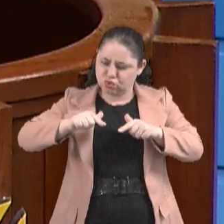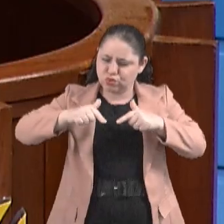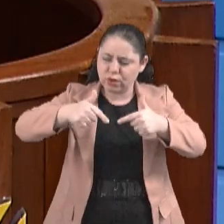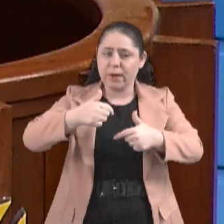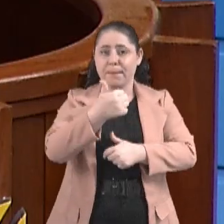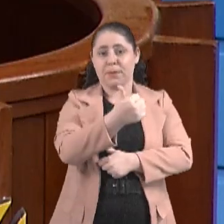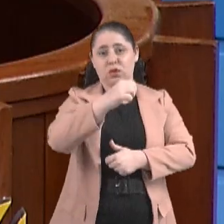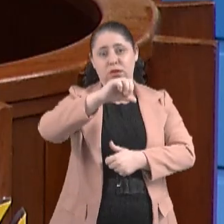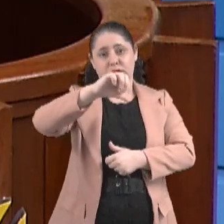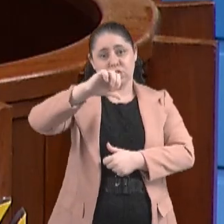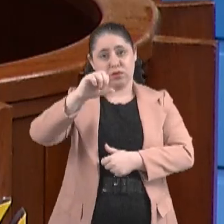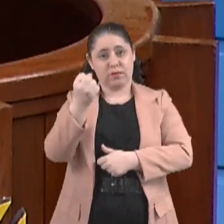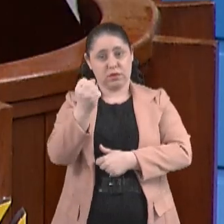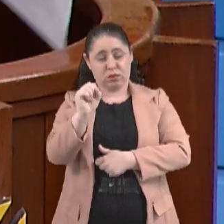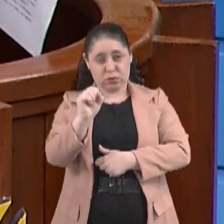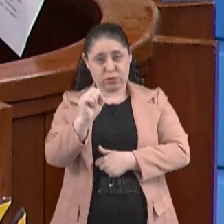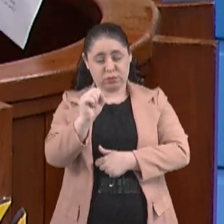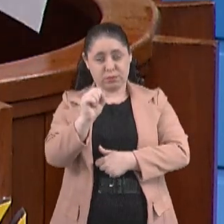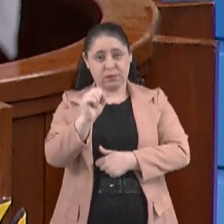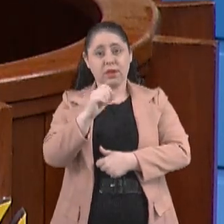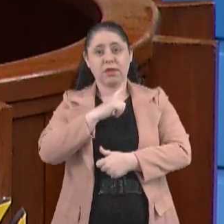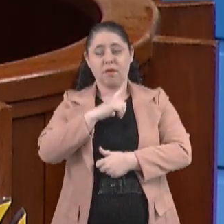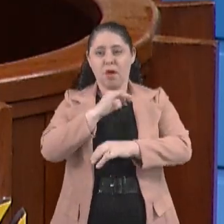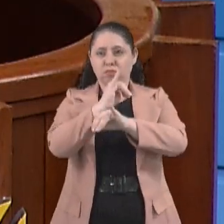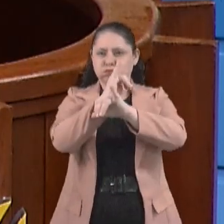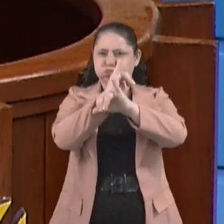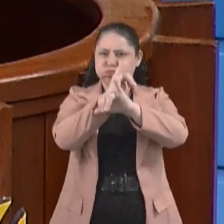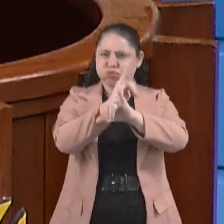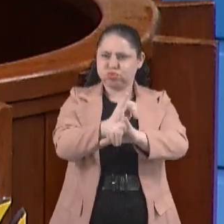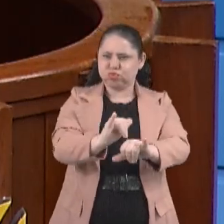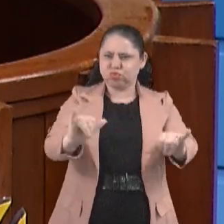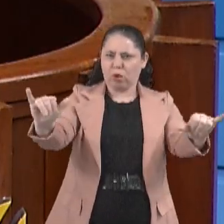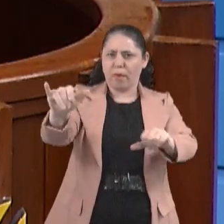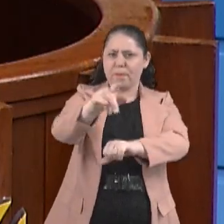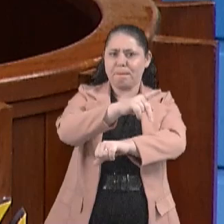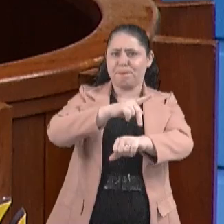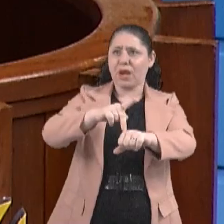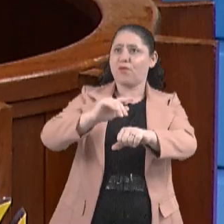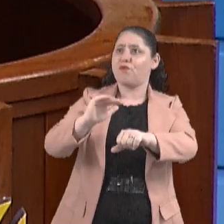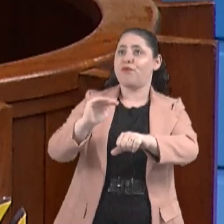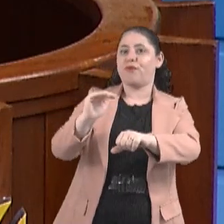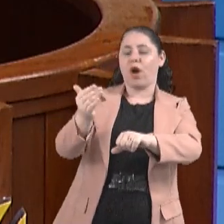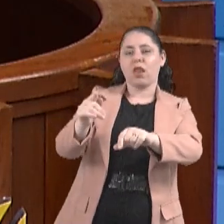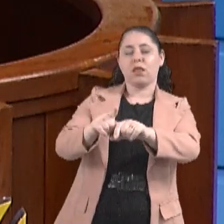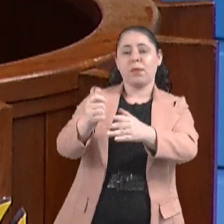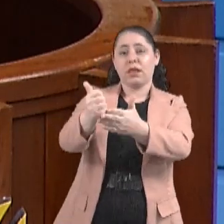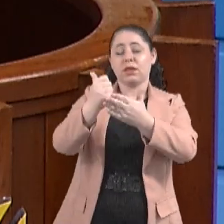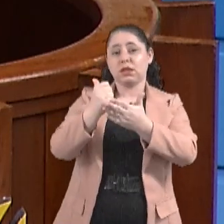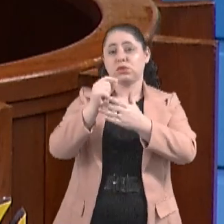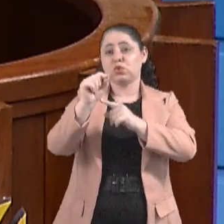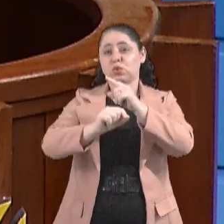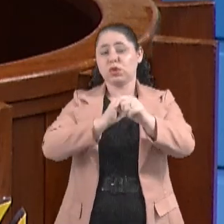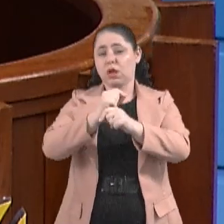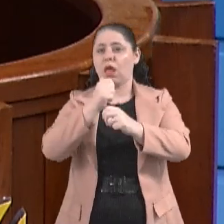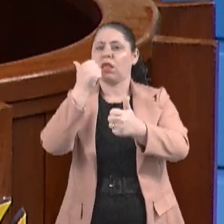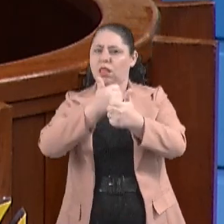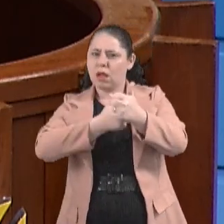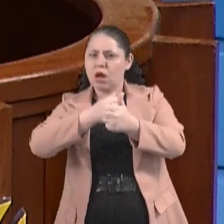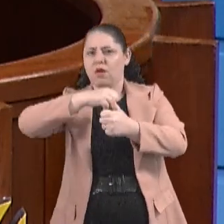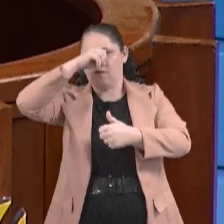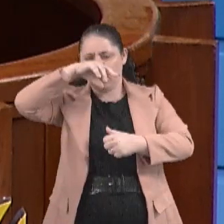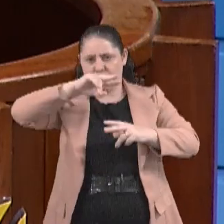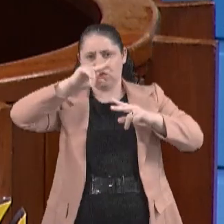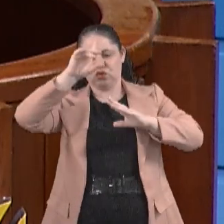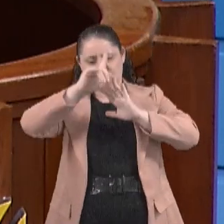Em 1998, o caso ganhou projeção internacional, que trazia uma grave questão de violação